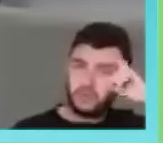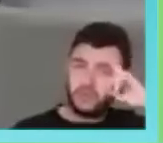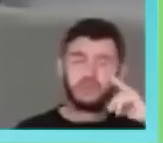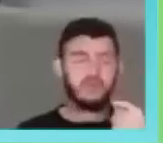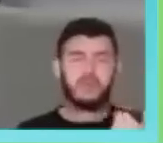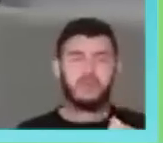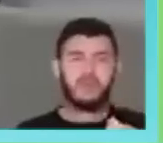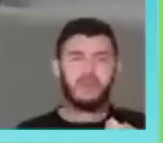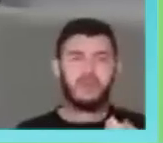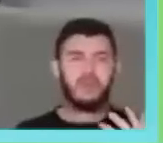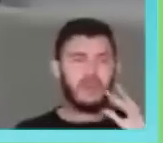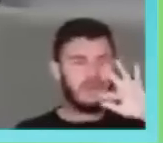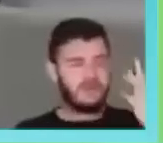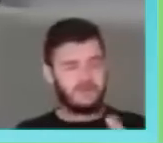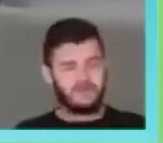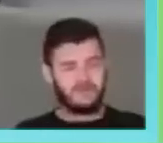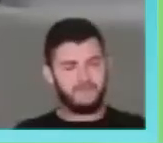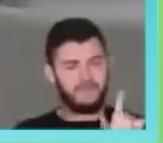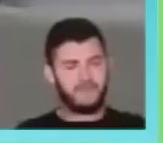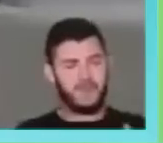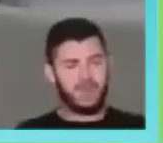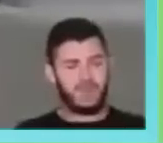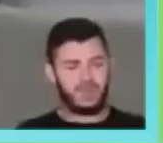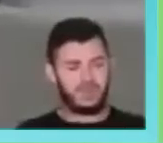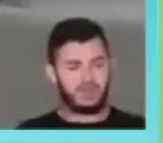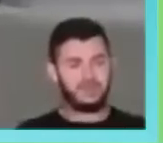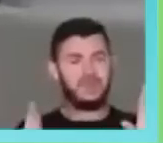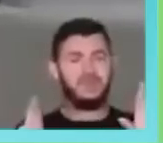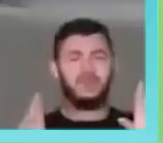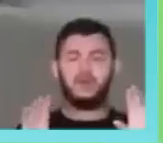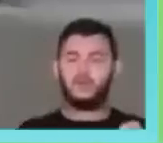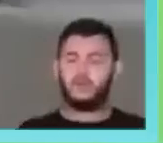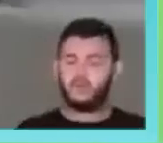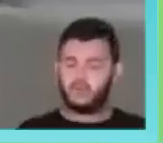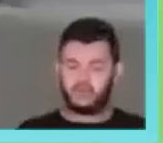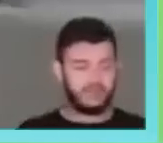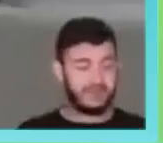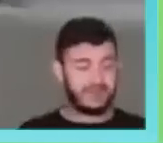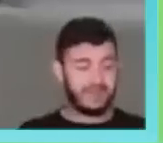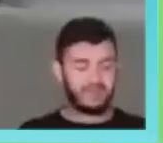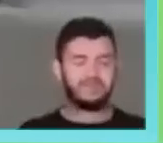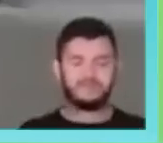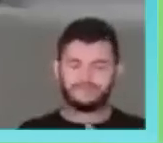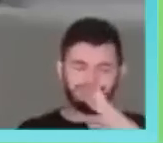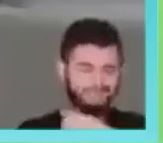não perdendo a fé, não perdendo a esperança, não abrindo mão da sua luta. E a